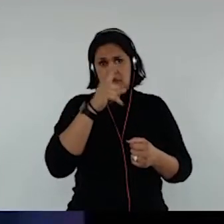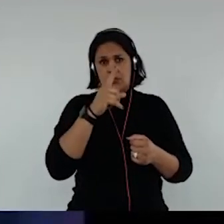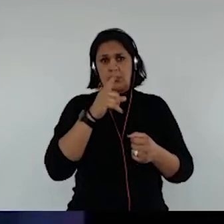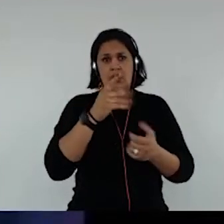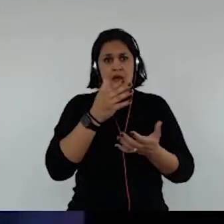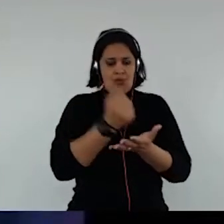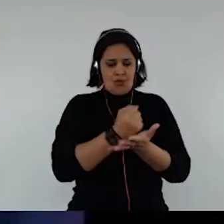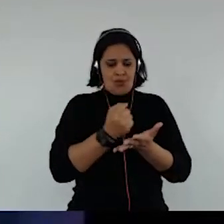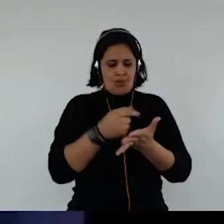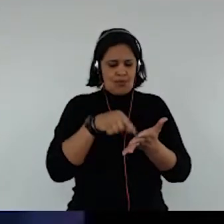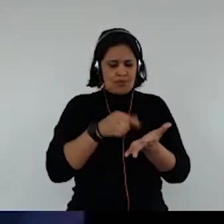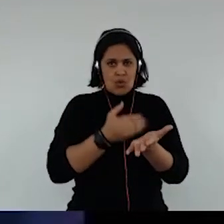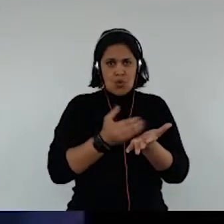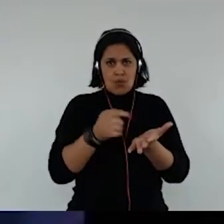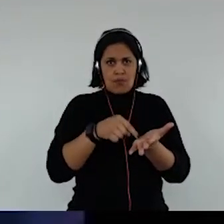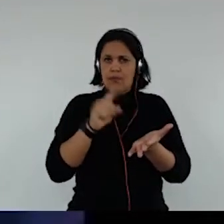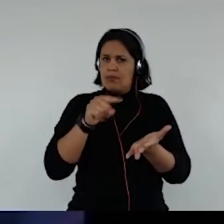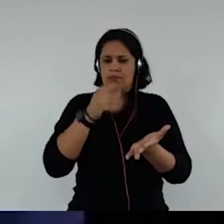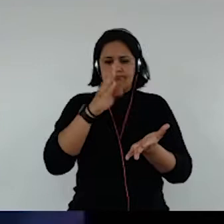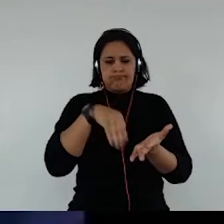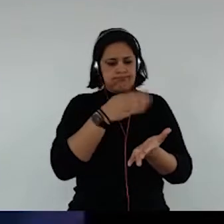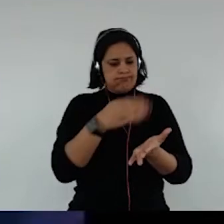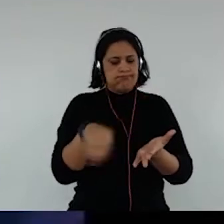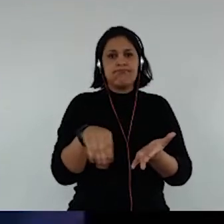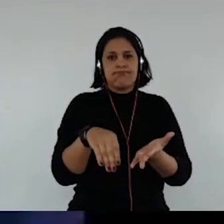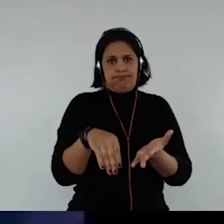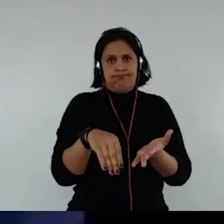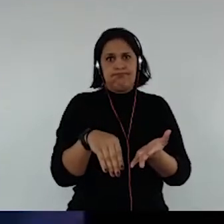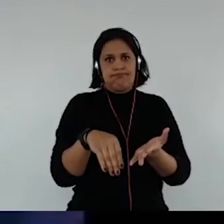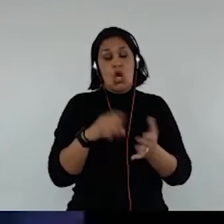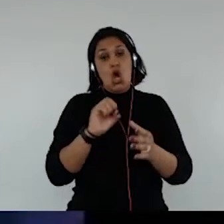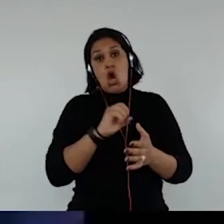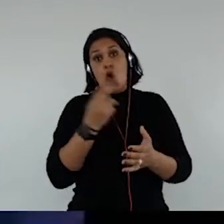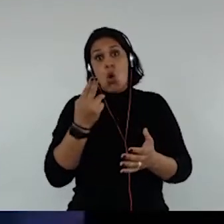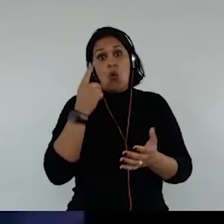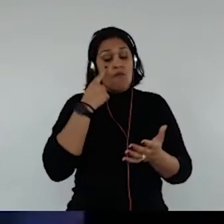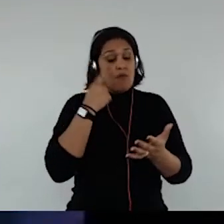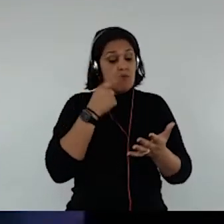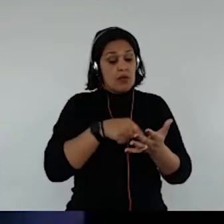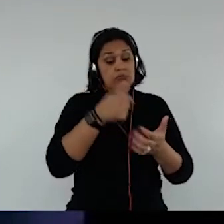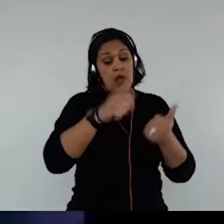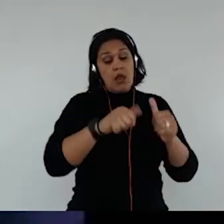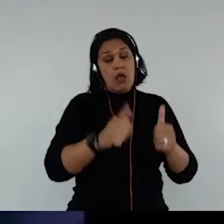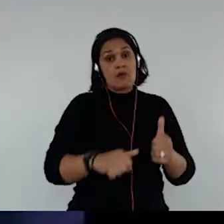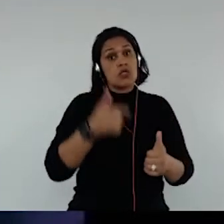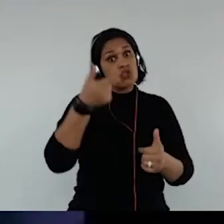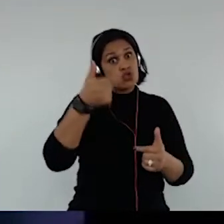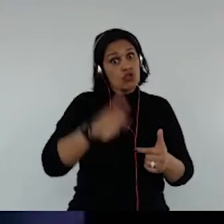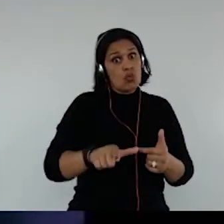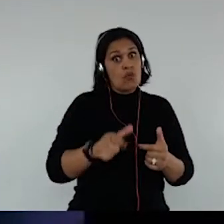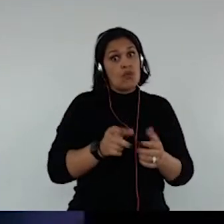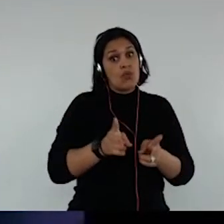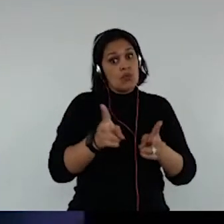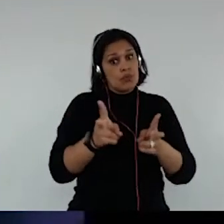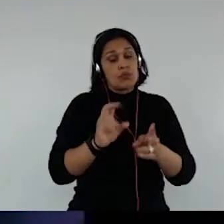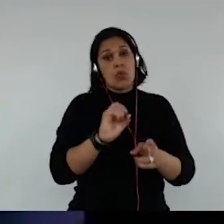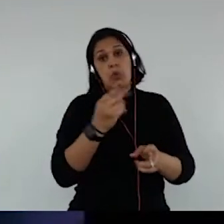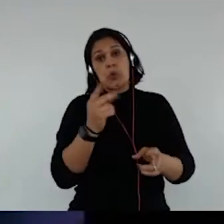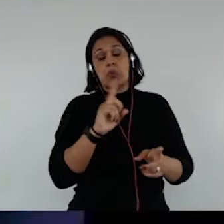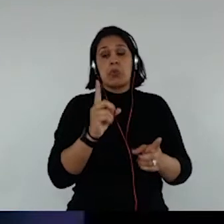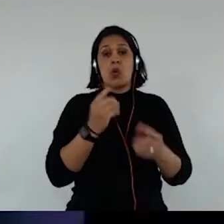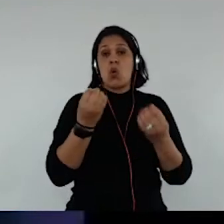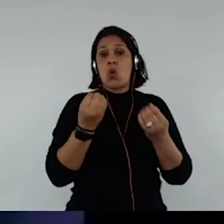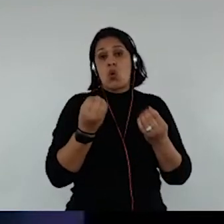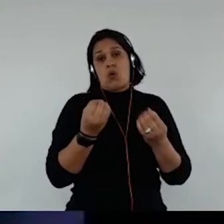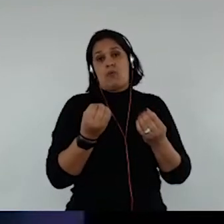o principal remédio, a revisão com as imperfeições de uma revisão judicial, com a atuação do juiz, muito poder